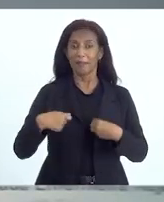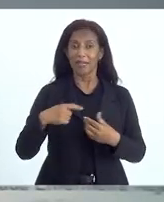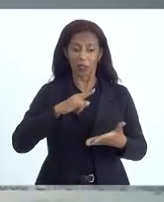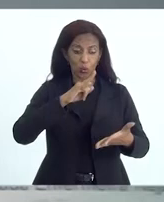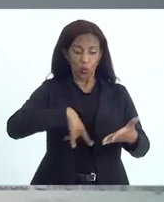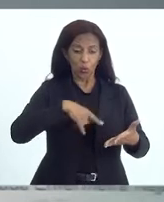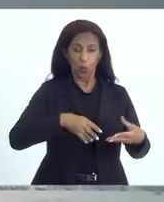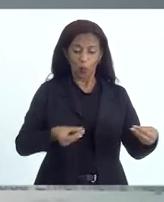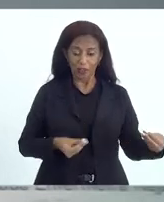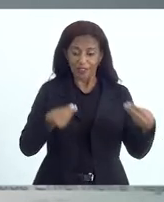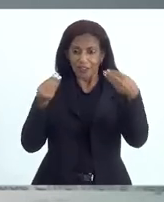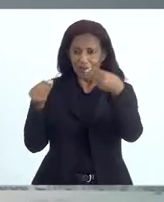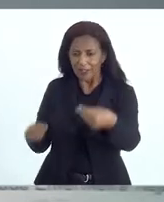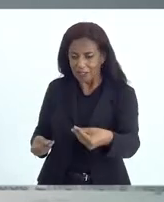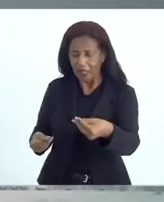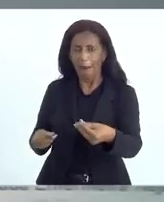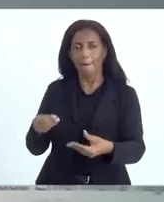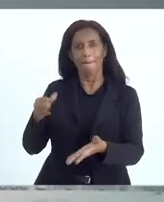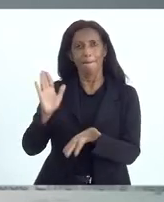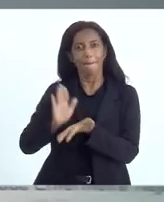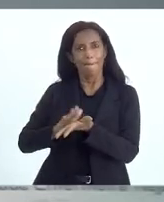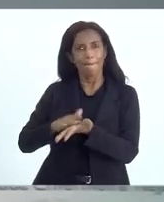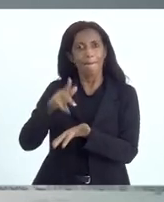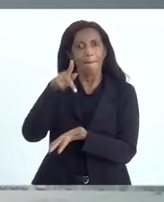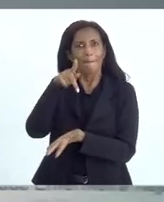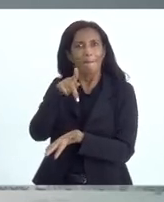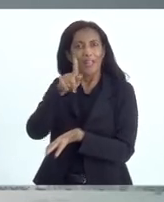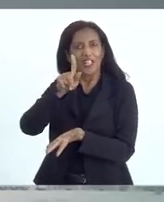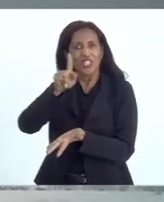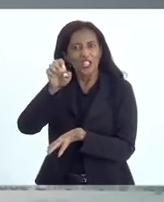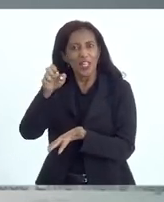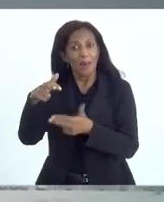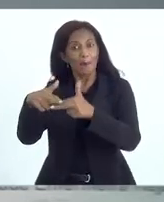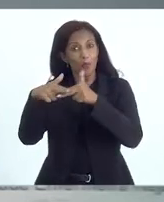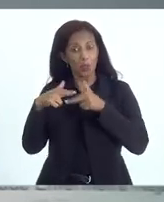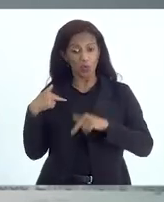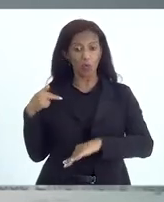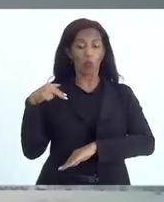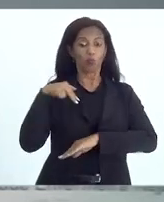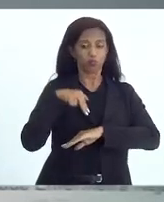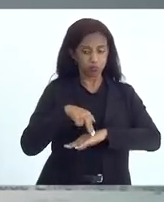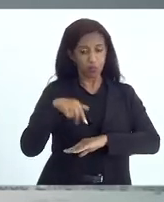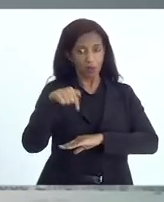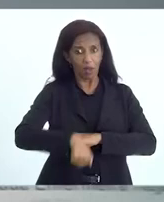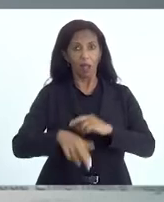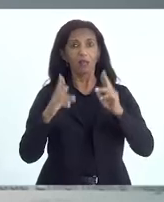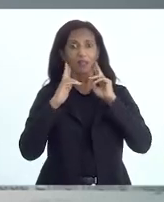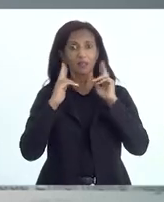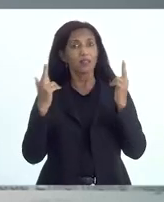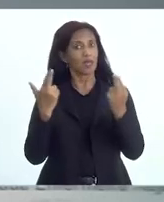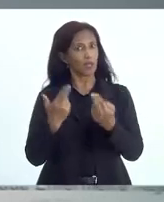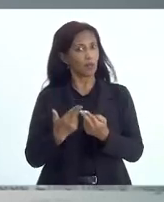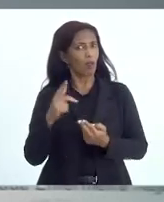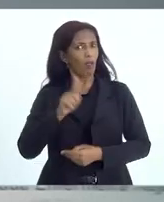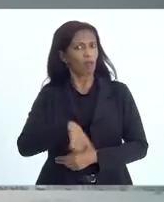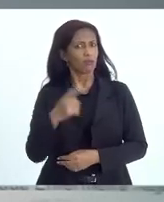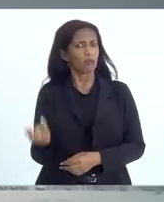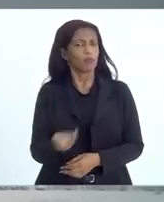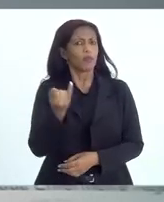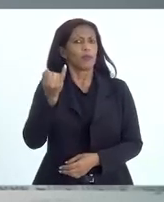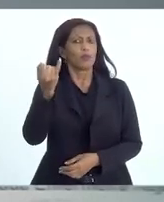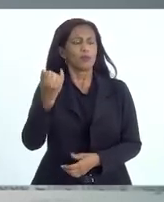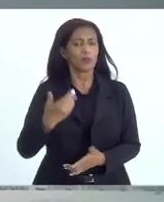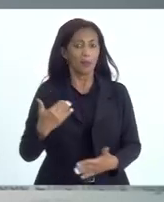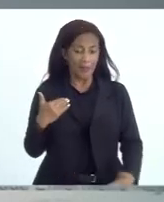documento chega na procuradoria até por isso e fiz questão de vir nesta audiência que é super importante